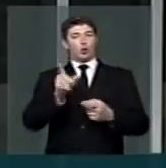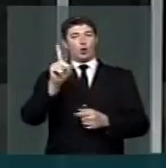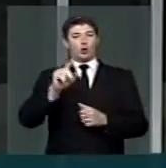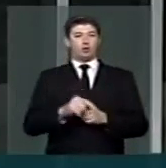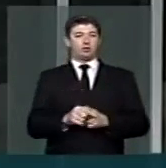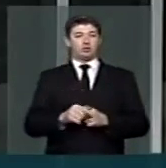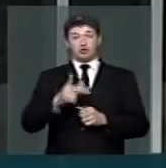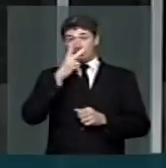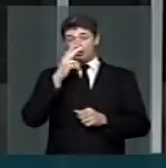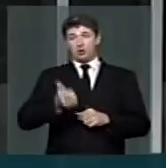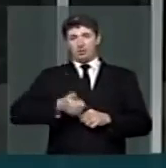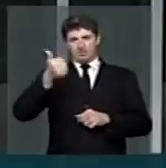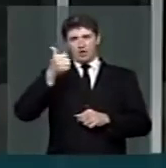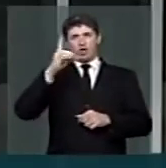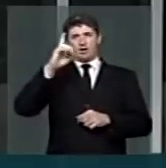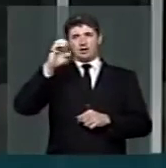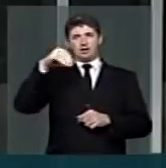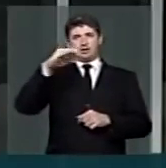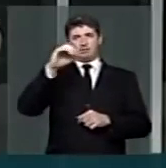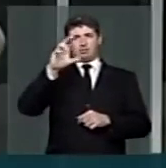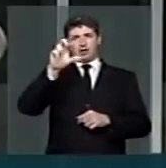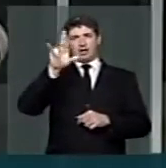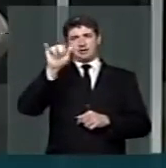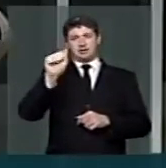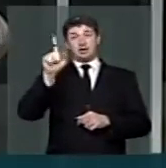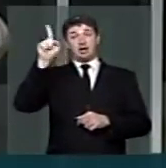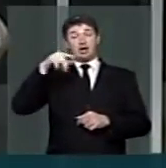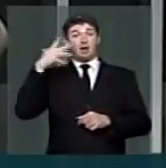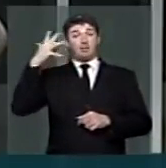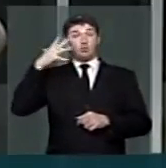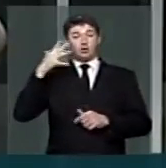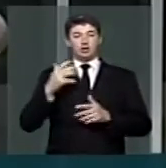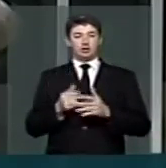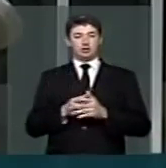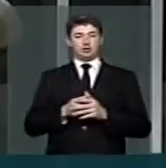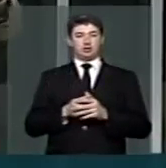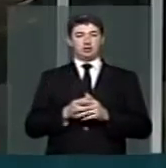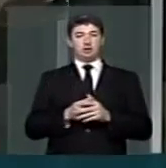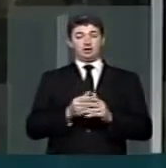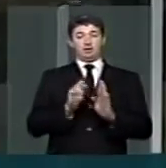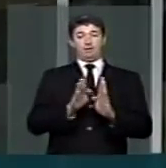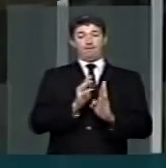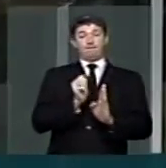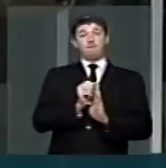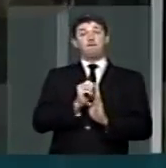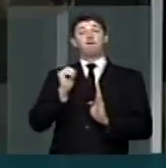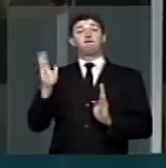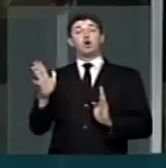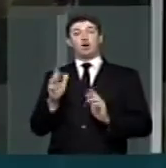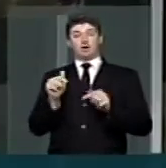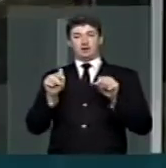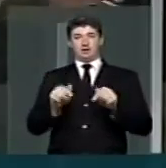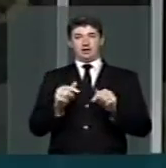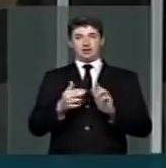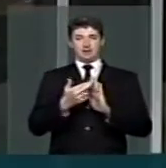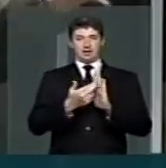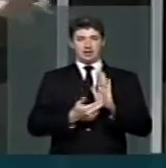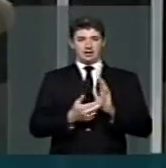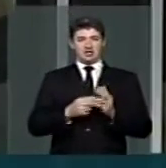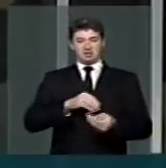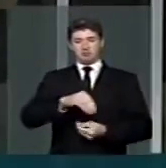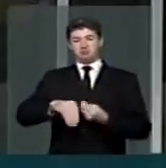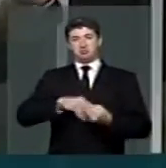Eu acho que o melhor para a democracia é que a política saia deste regime de